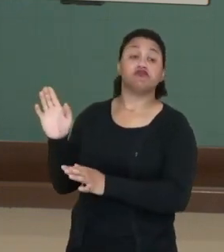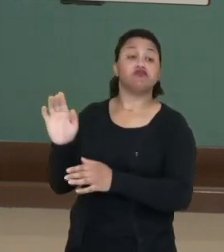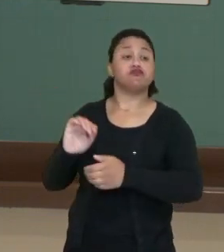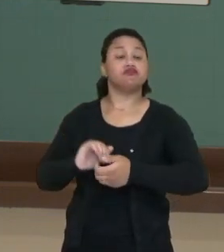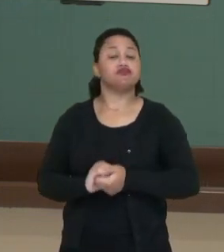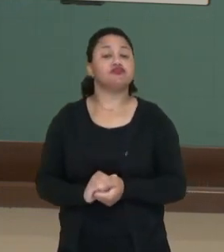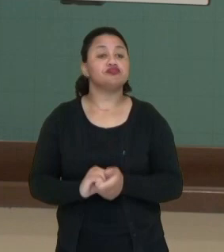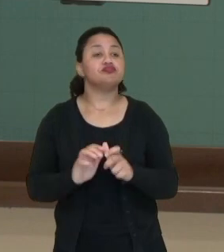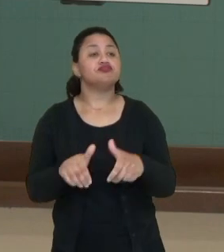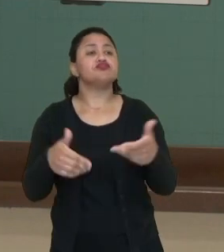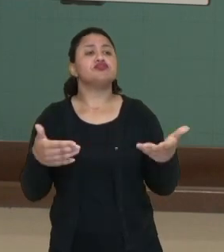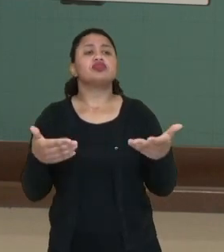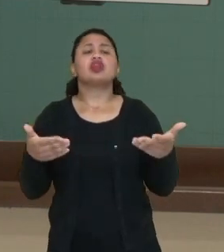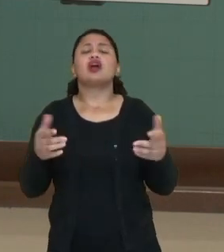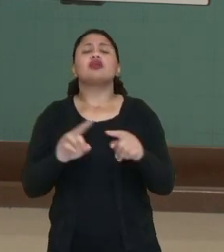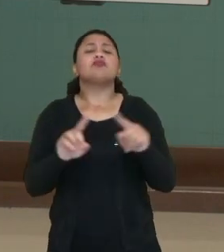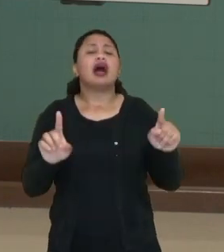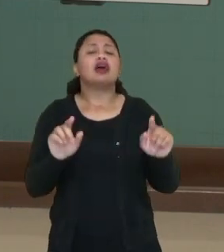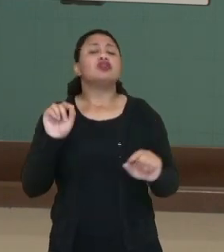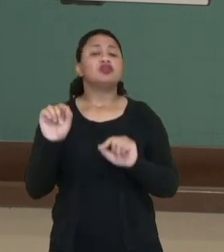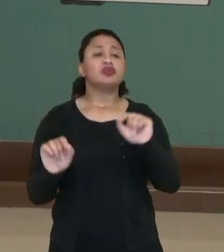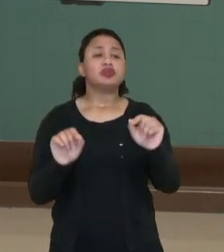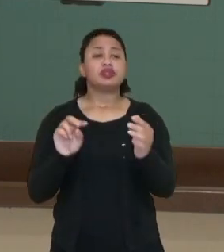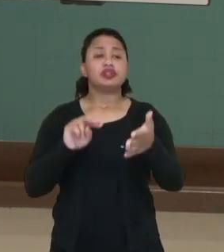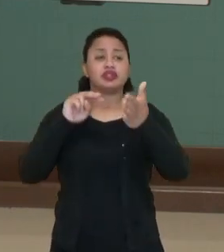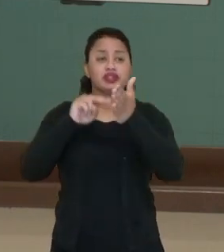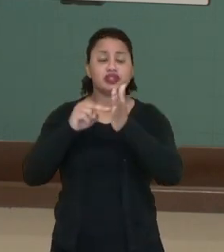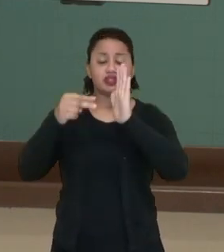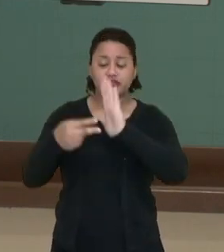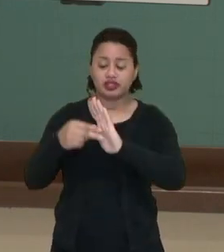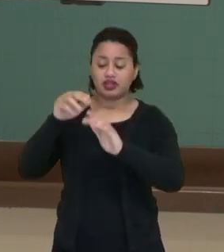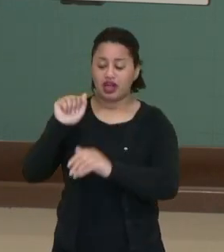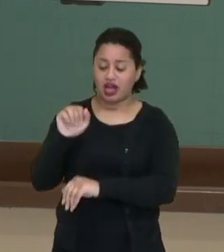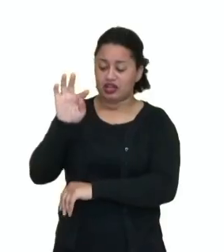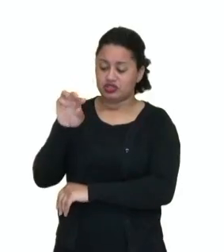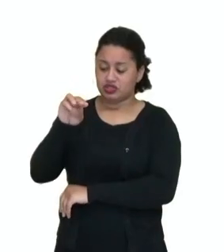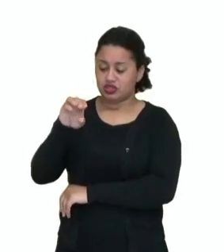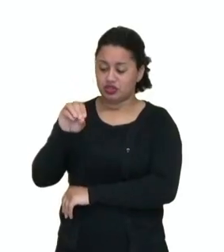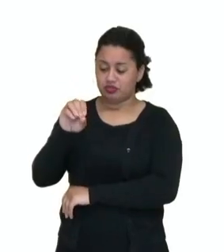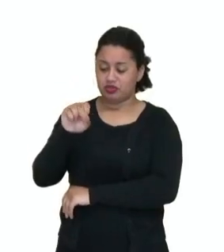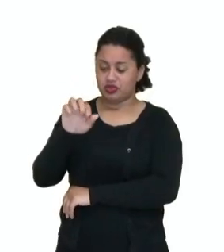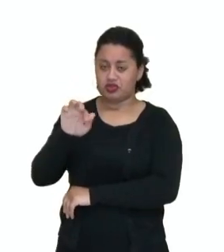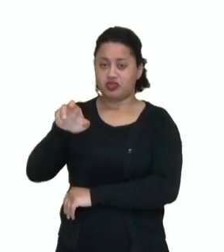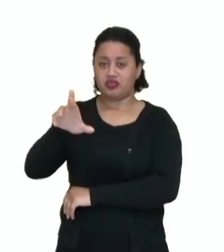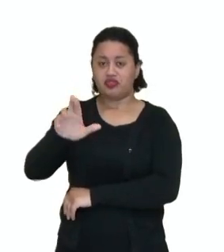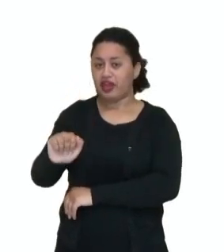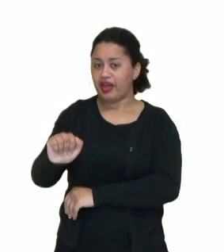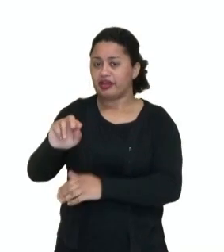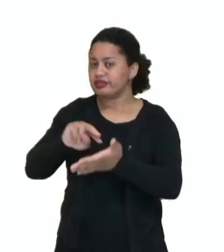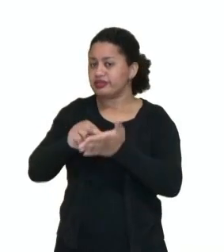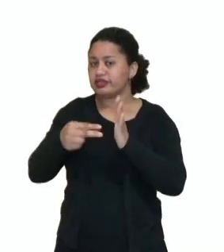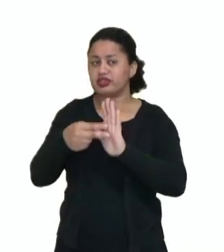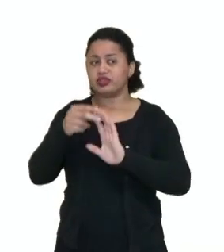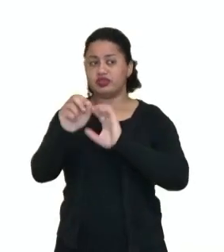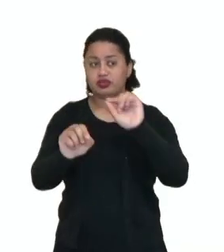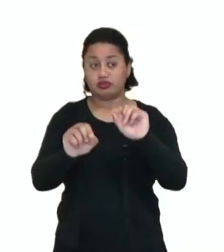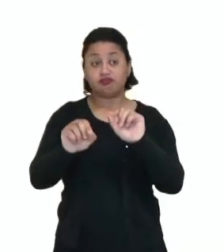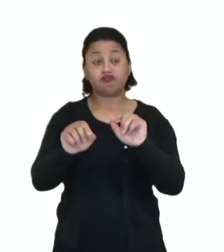bem, minha gente. Professora, o que significa atmosfera? Bora aqui conferir comigo. A atmosfera do